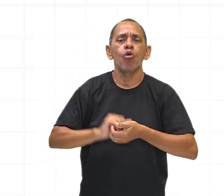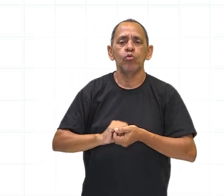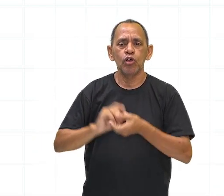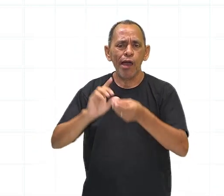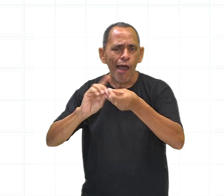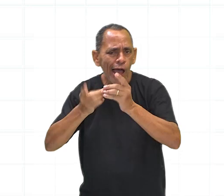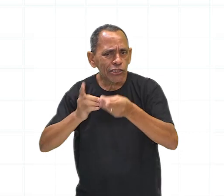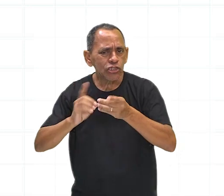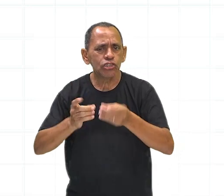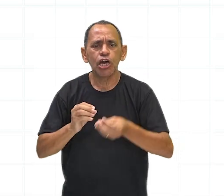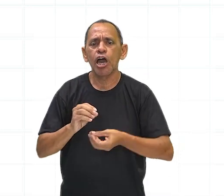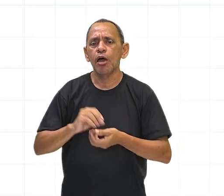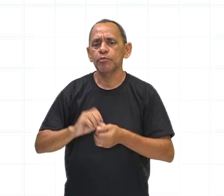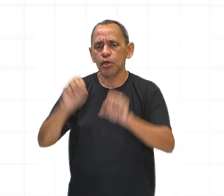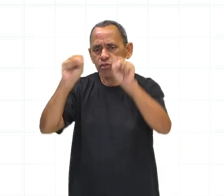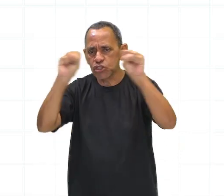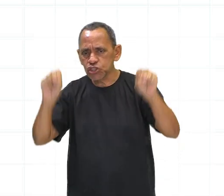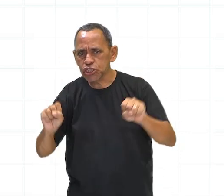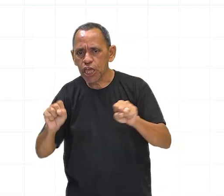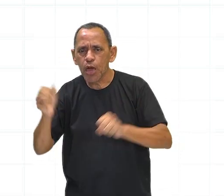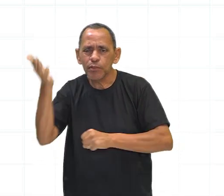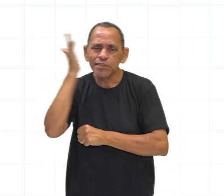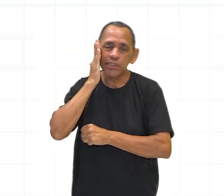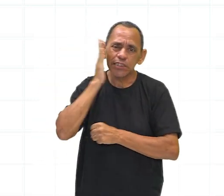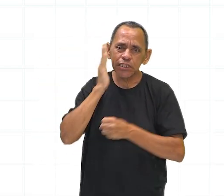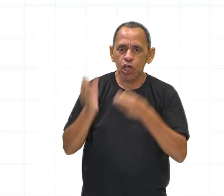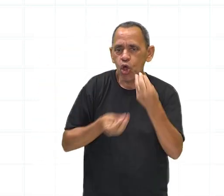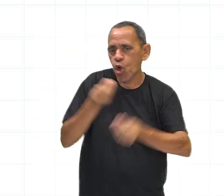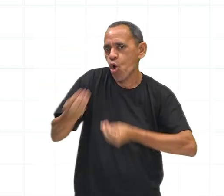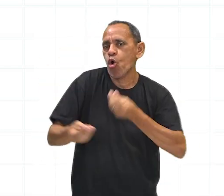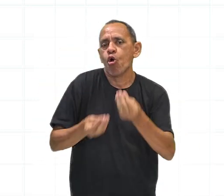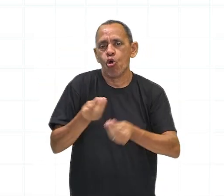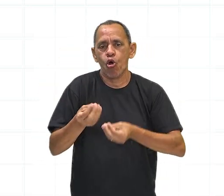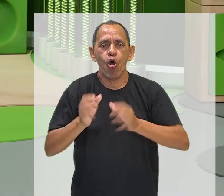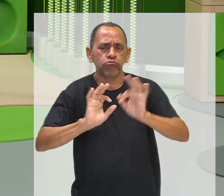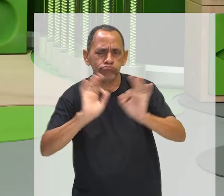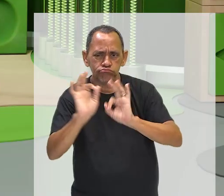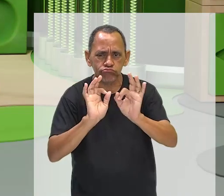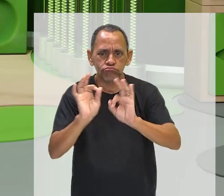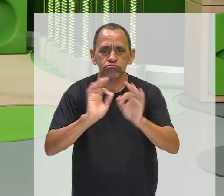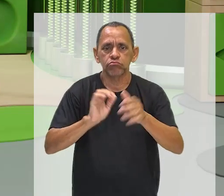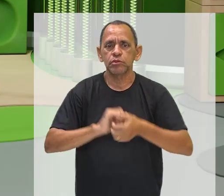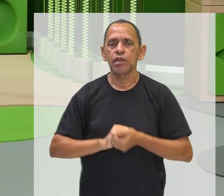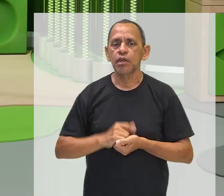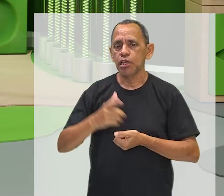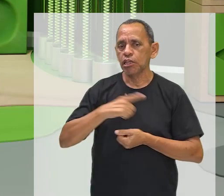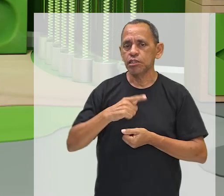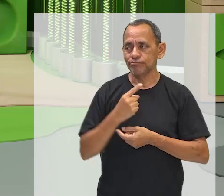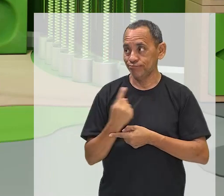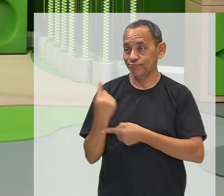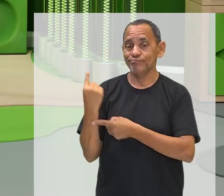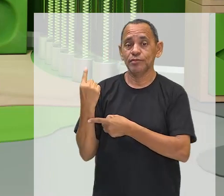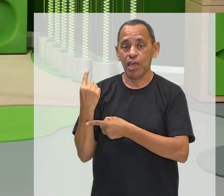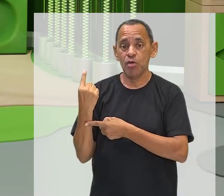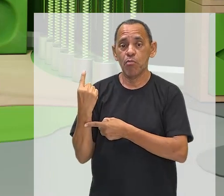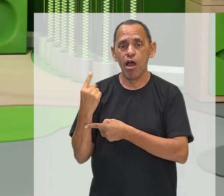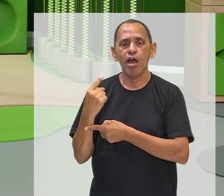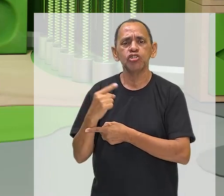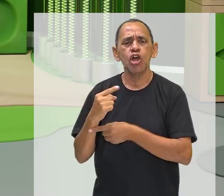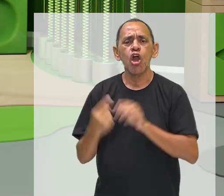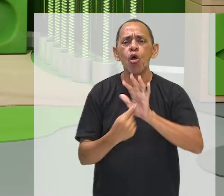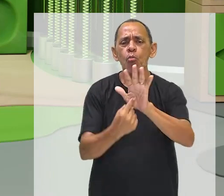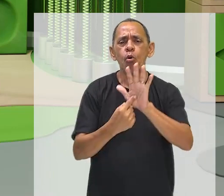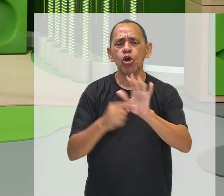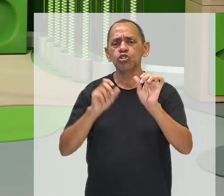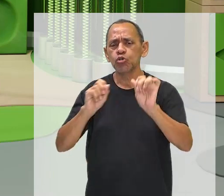sistema reprodutor masculino, a gente compreender essa organização e ter uma visão geral ali dos órgãos que compõem, a gente